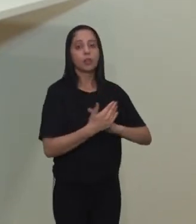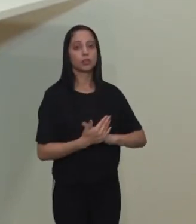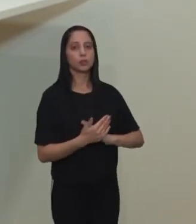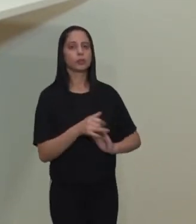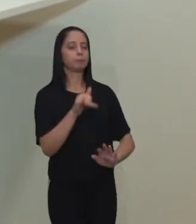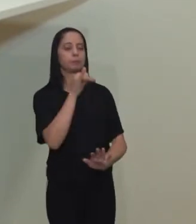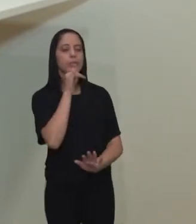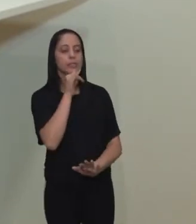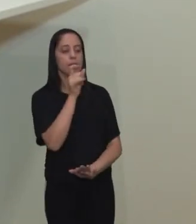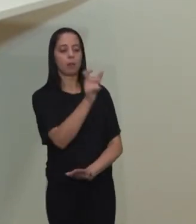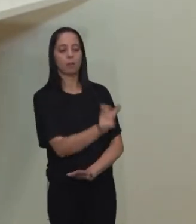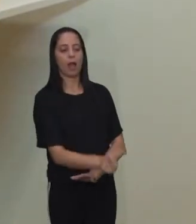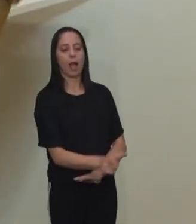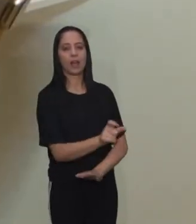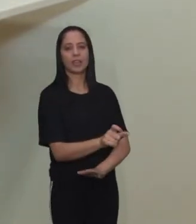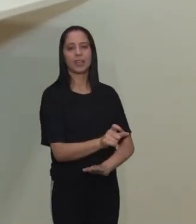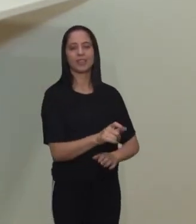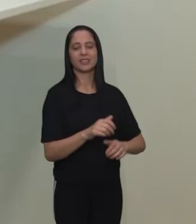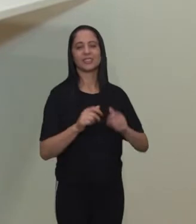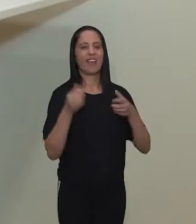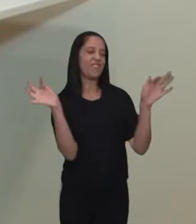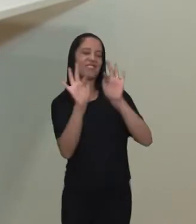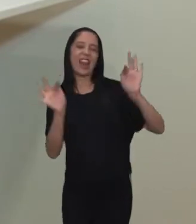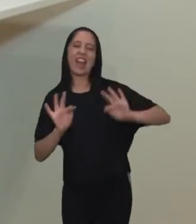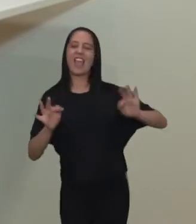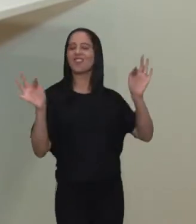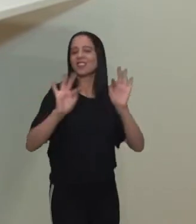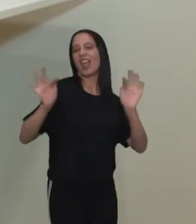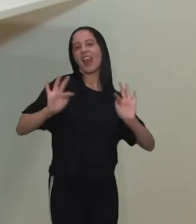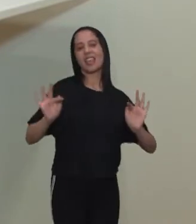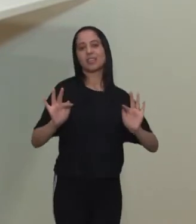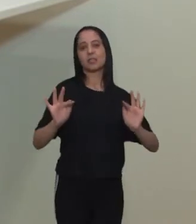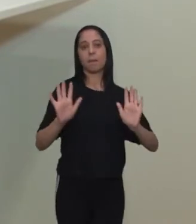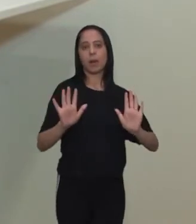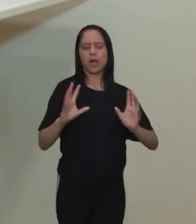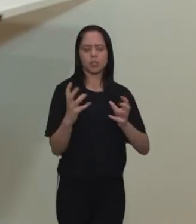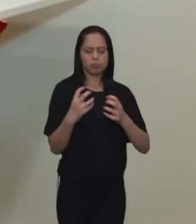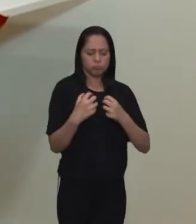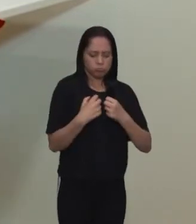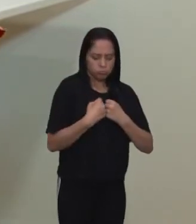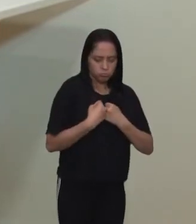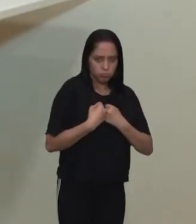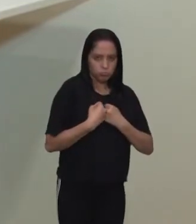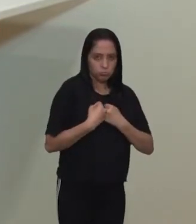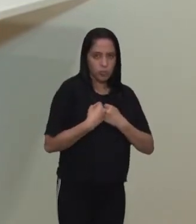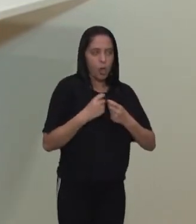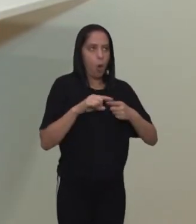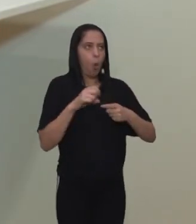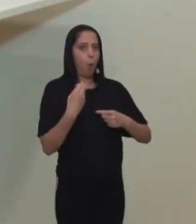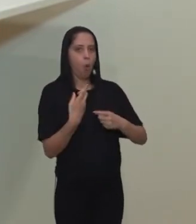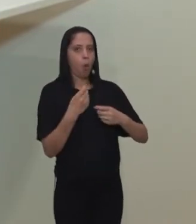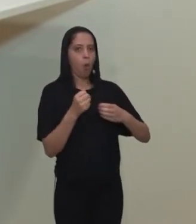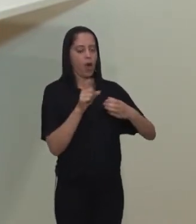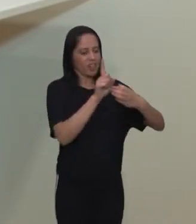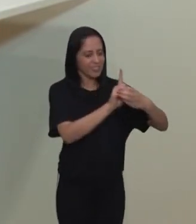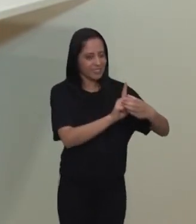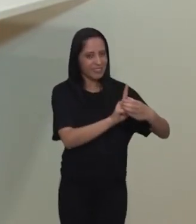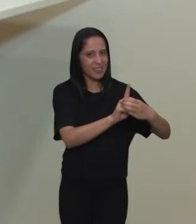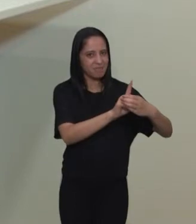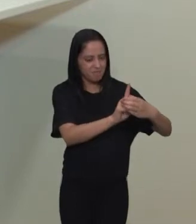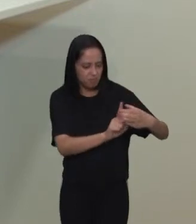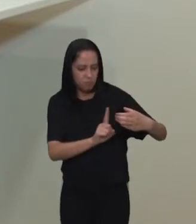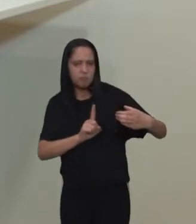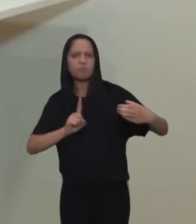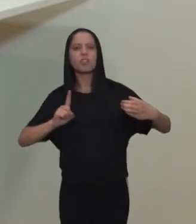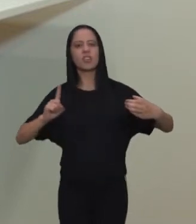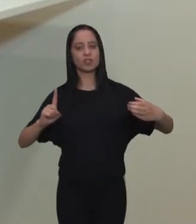se a criança é muito expansiva de repente ela se fecha um isolamento né o contrário